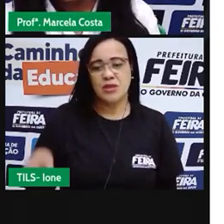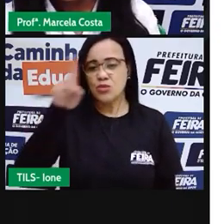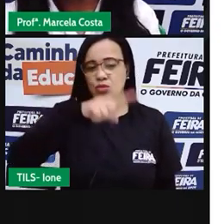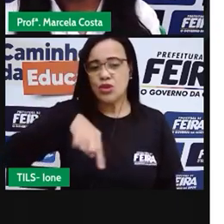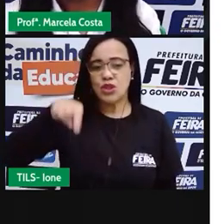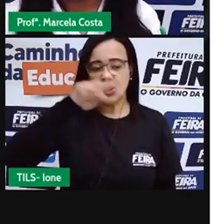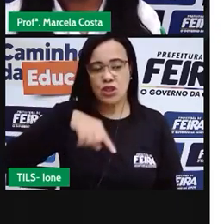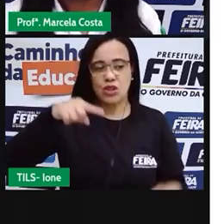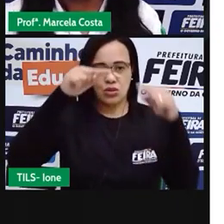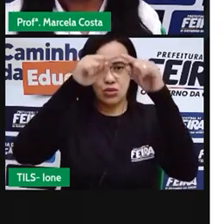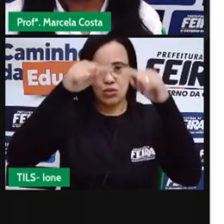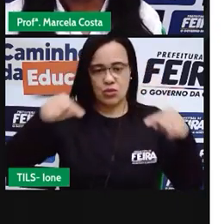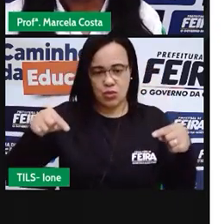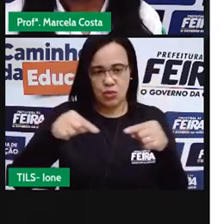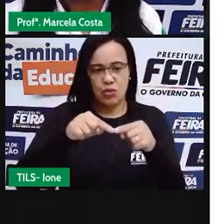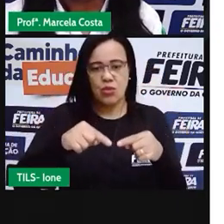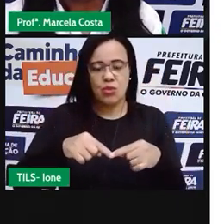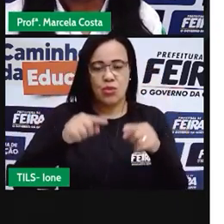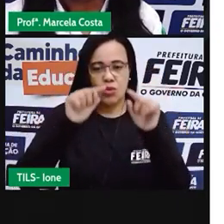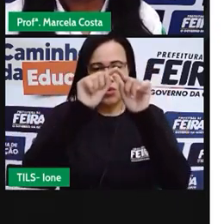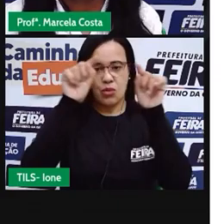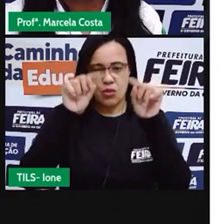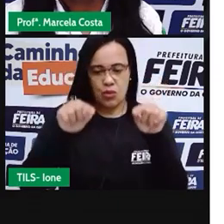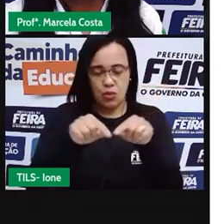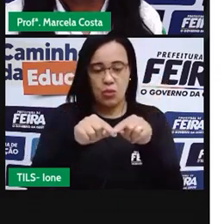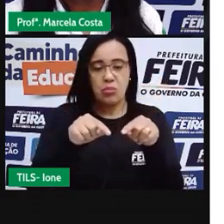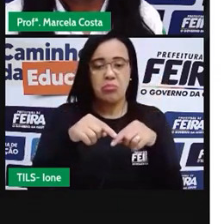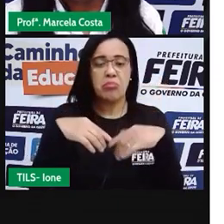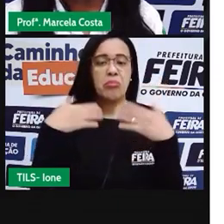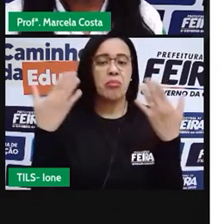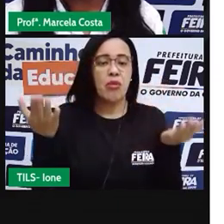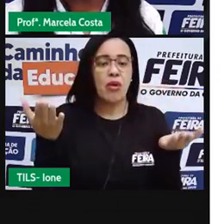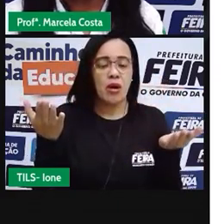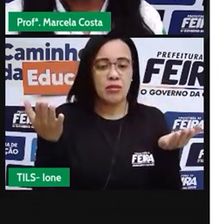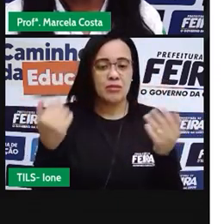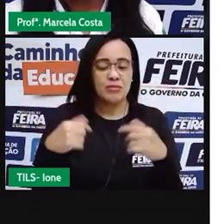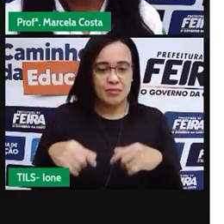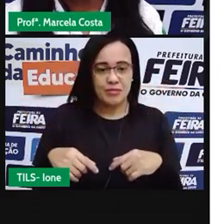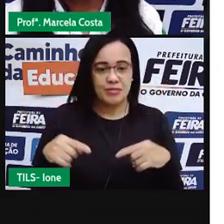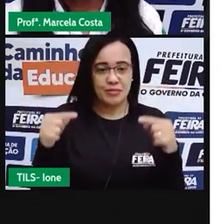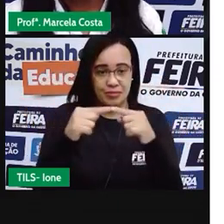E a porta, essa porta bonita, ela tem o formato